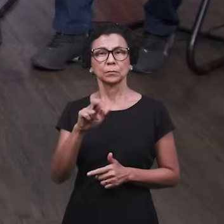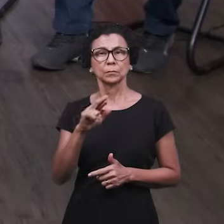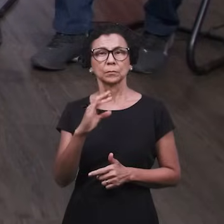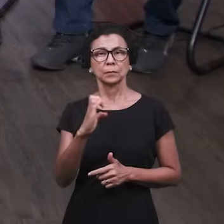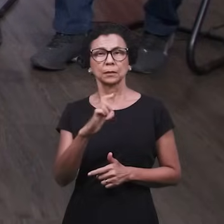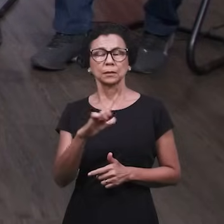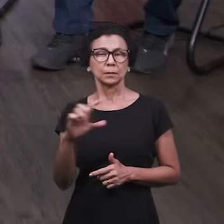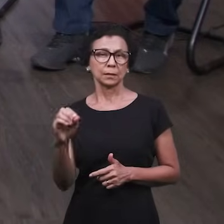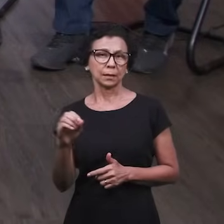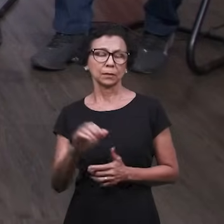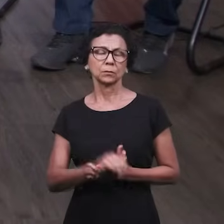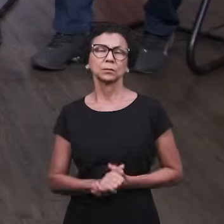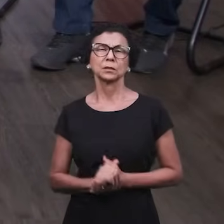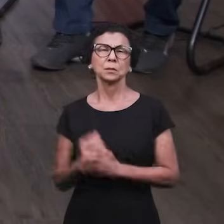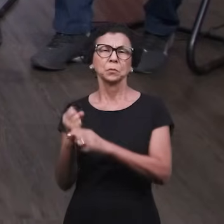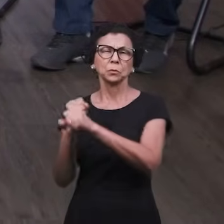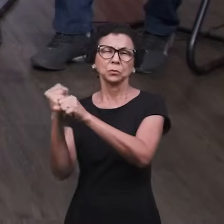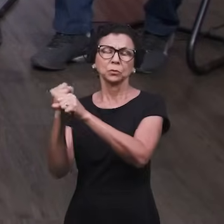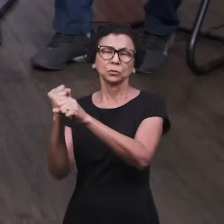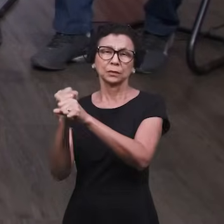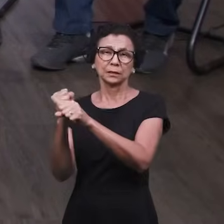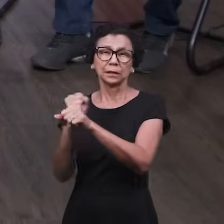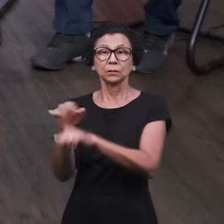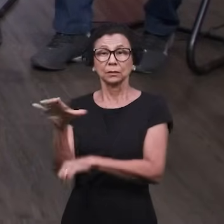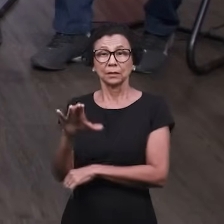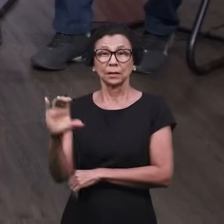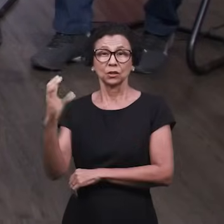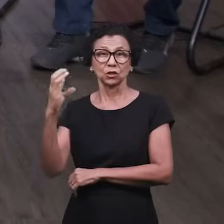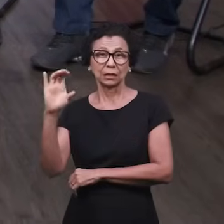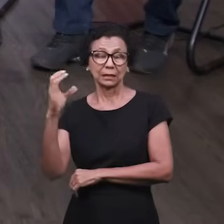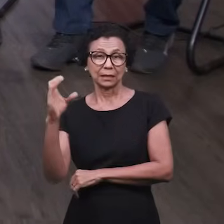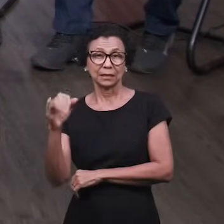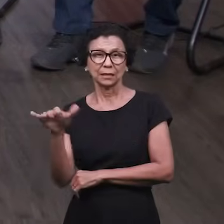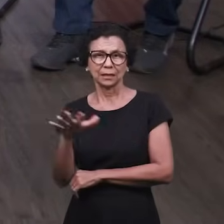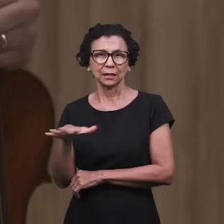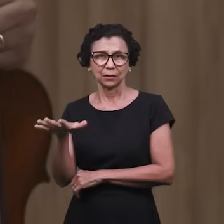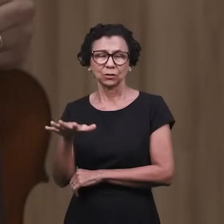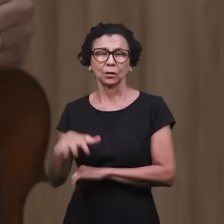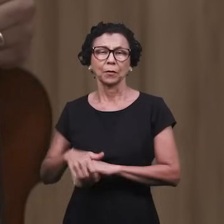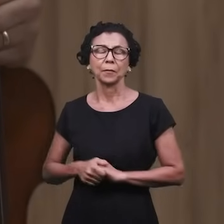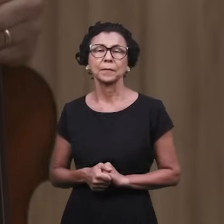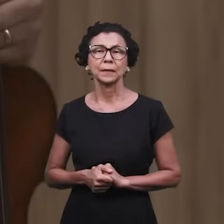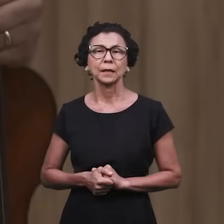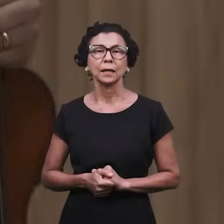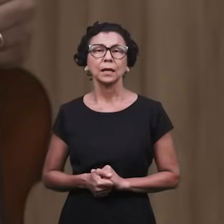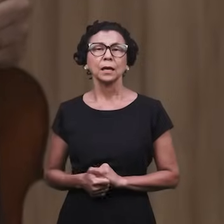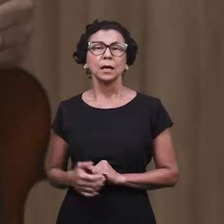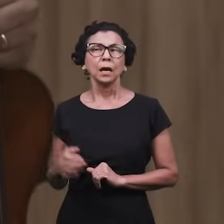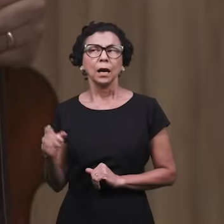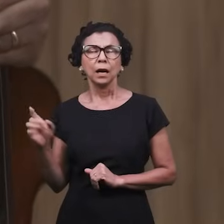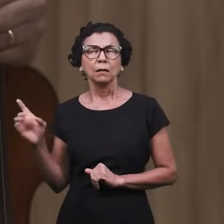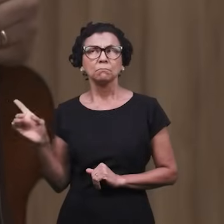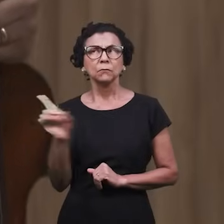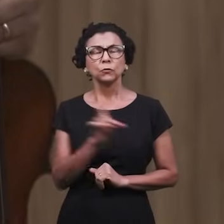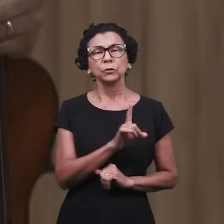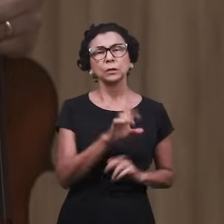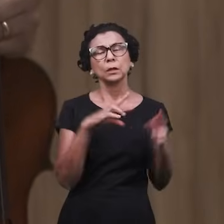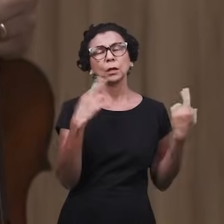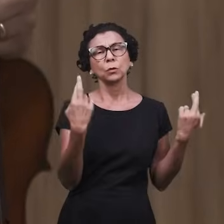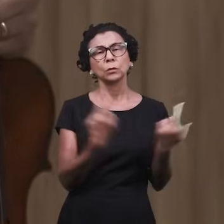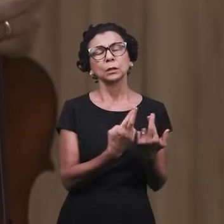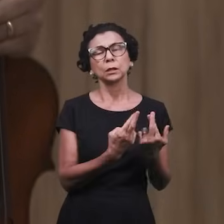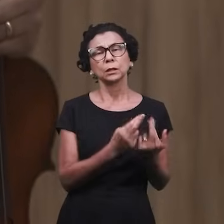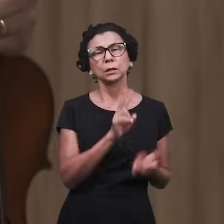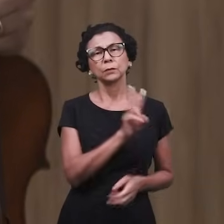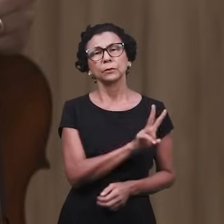lá em Cariacica, eu fiquei muitos anos lá, mas mais tarde eu vim para Vila Velha e comecei a reunir aqui em Vila Velha, já em Praia da Costa